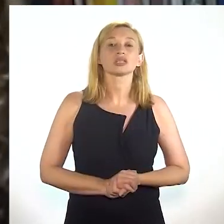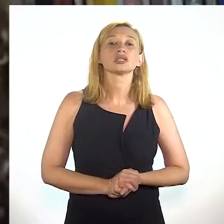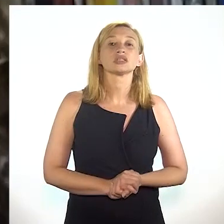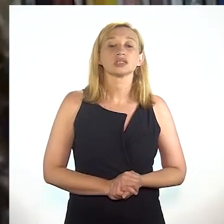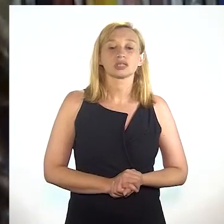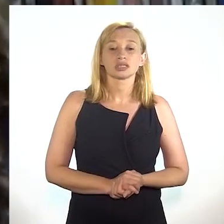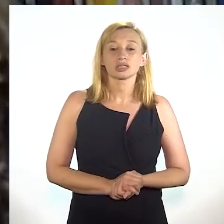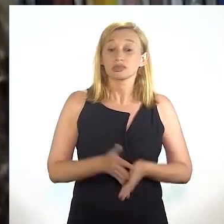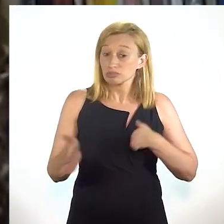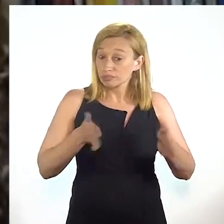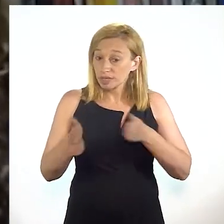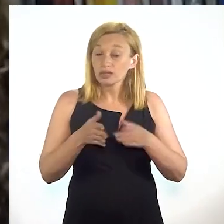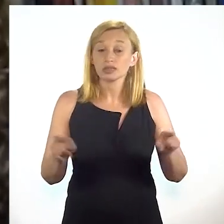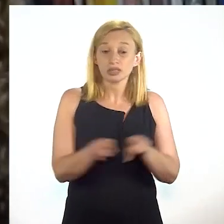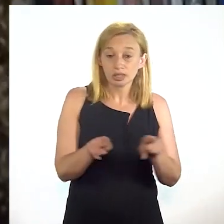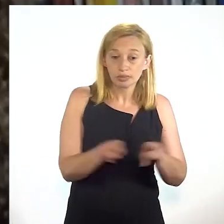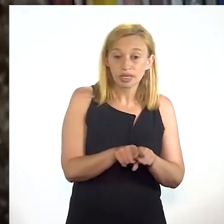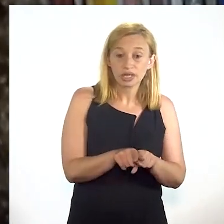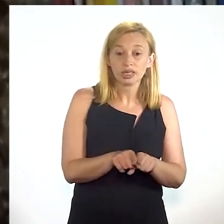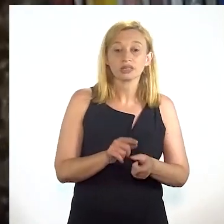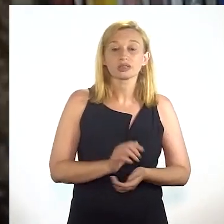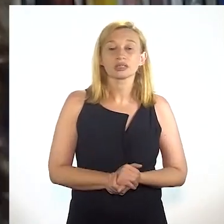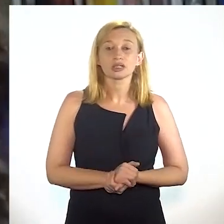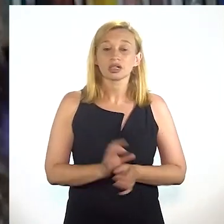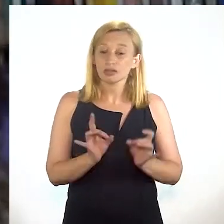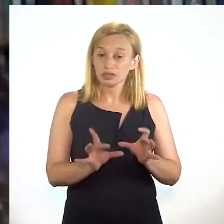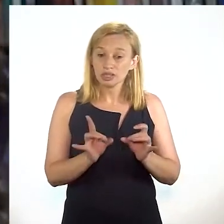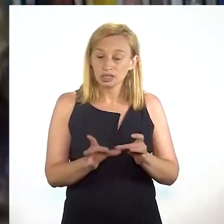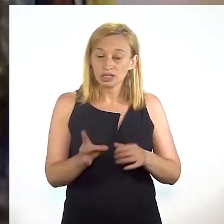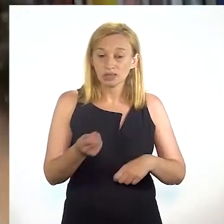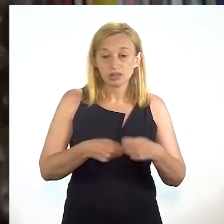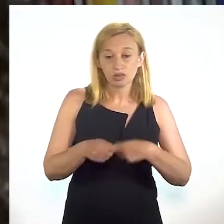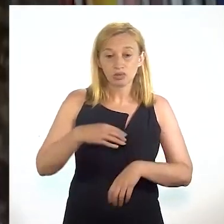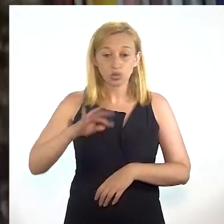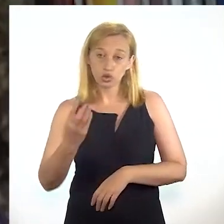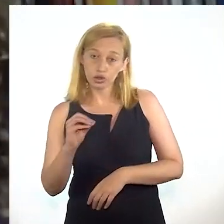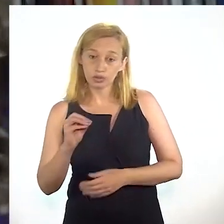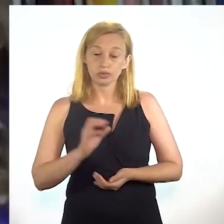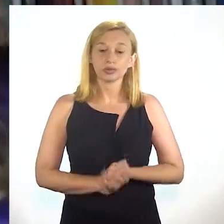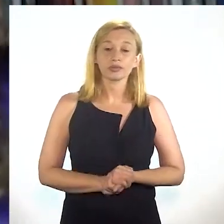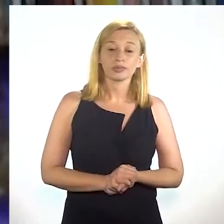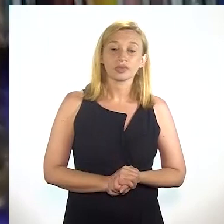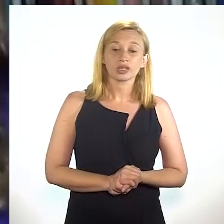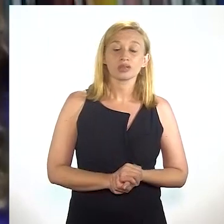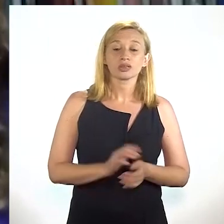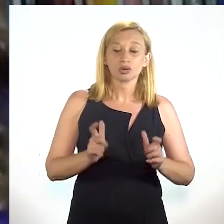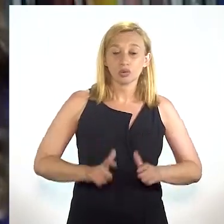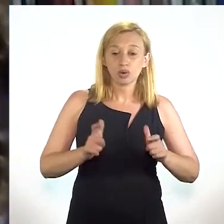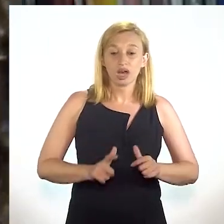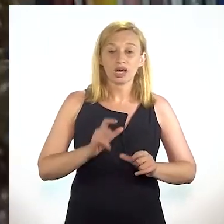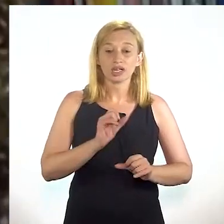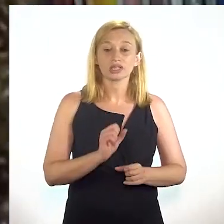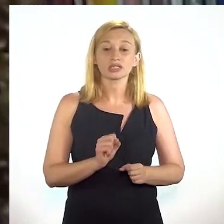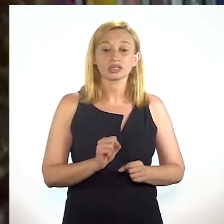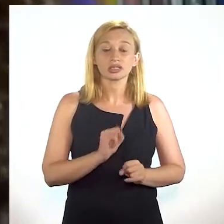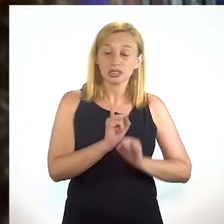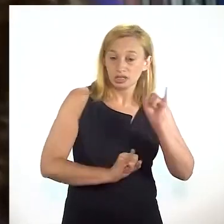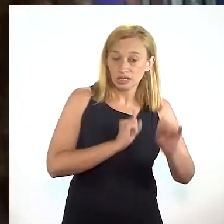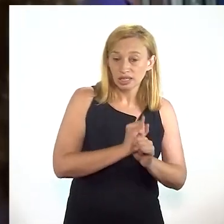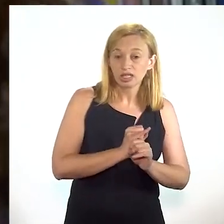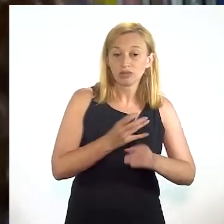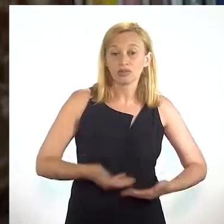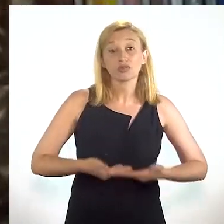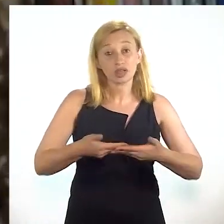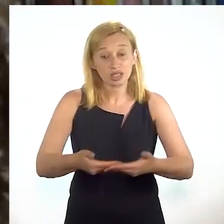a produção de máscaras inicialmente, né? E aí, nesse período também, a gente estava revendo o negócio, né, do Moinho, o Moinho